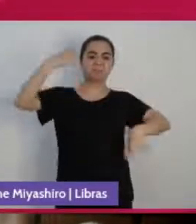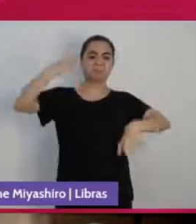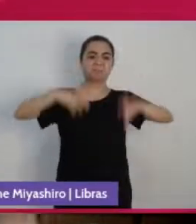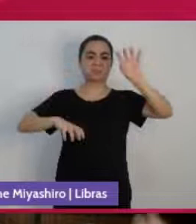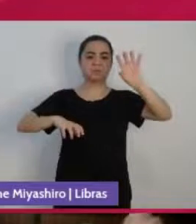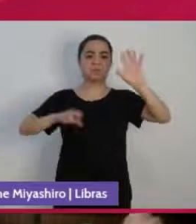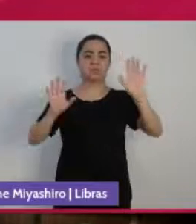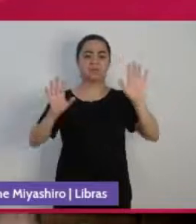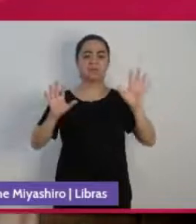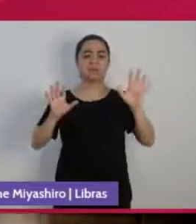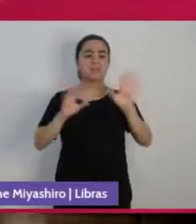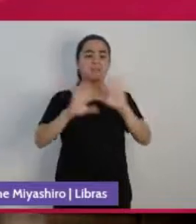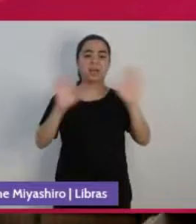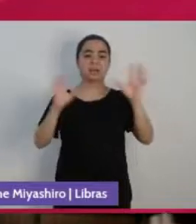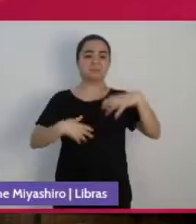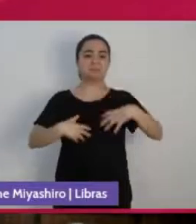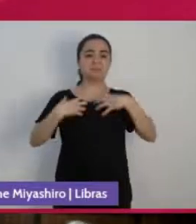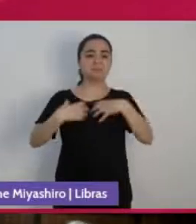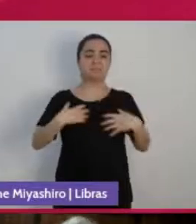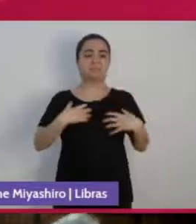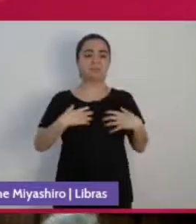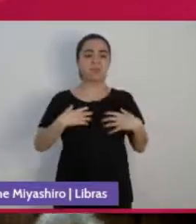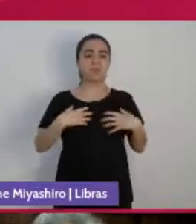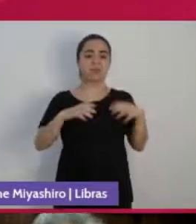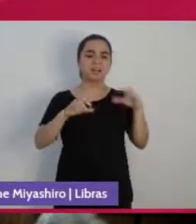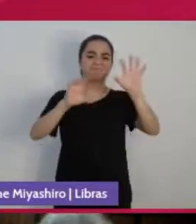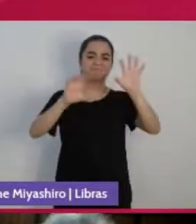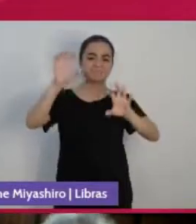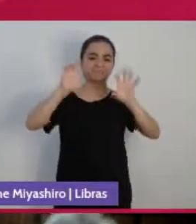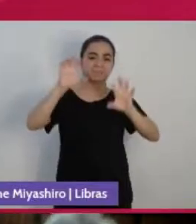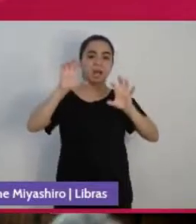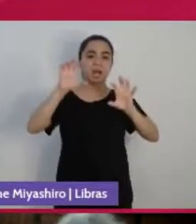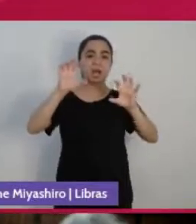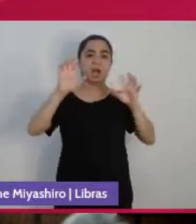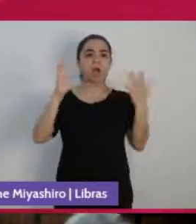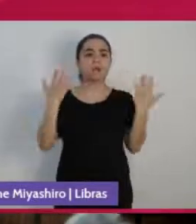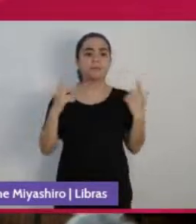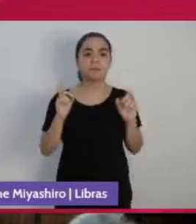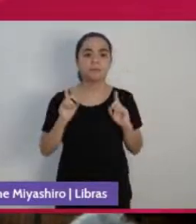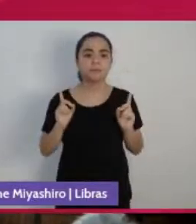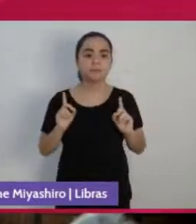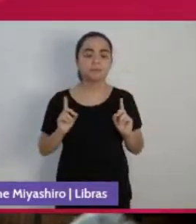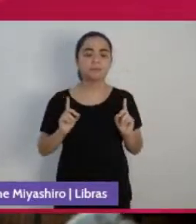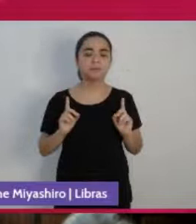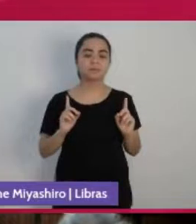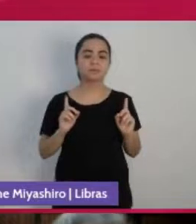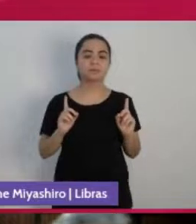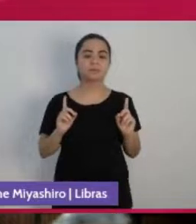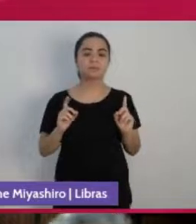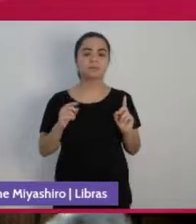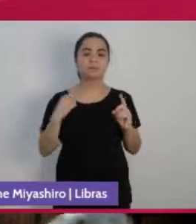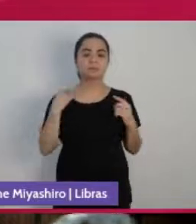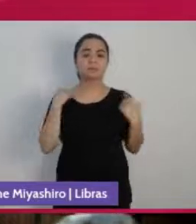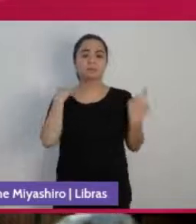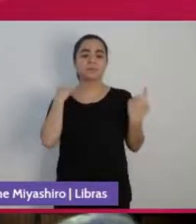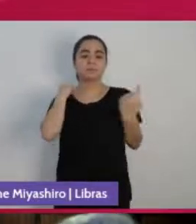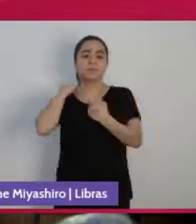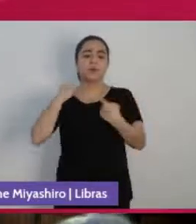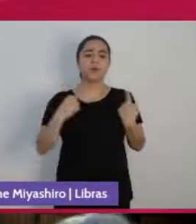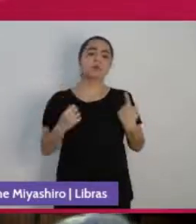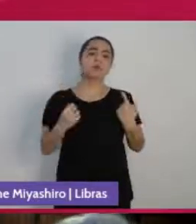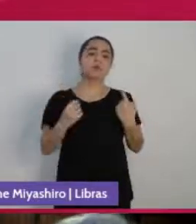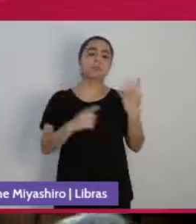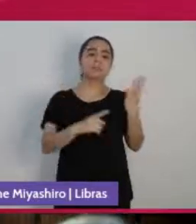assim, não, depois acerta na tela. Gente, a nossa arte do